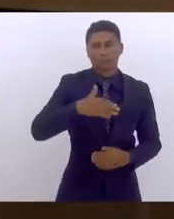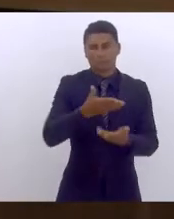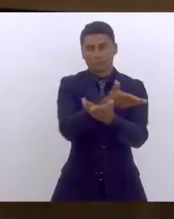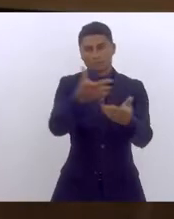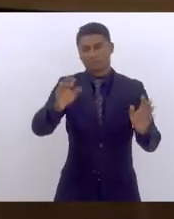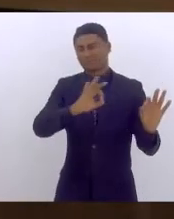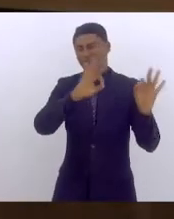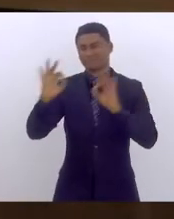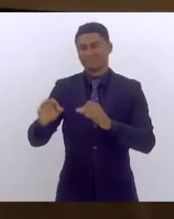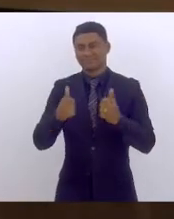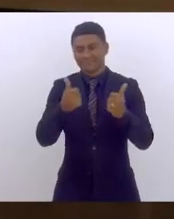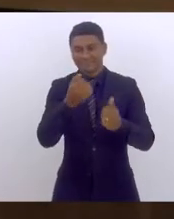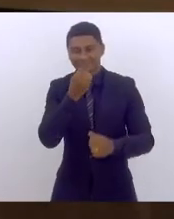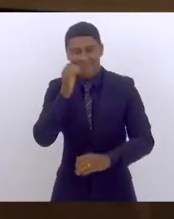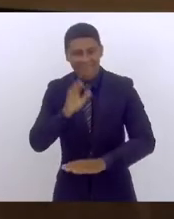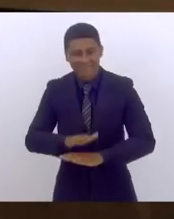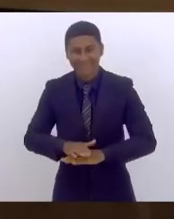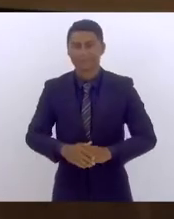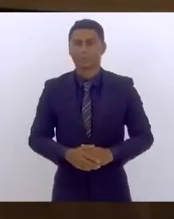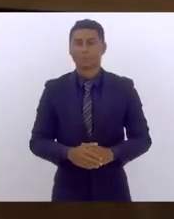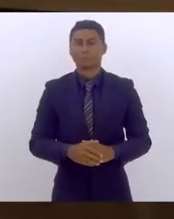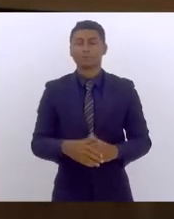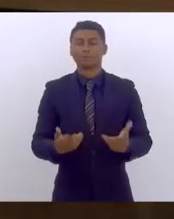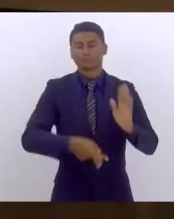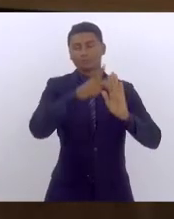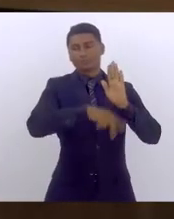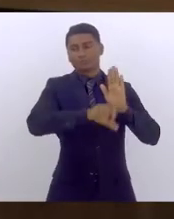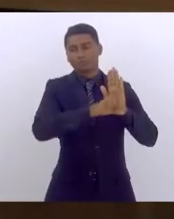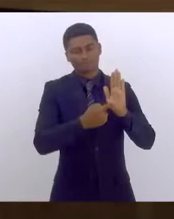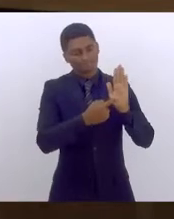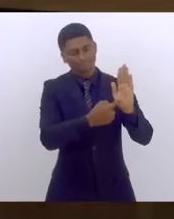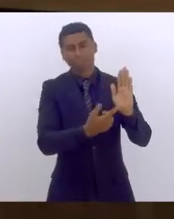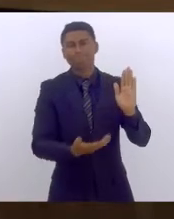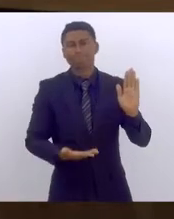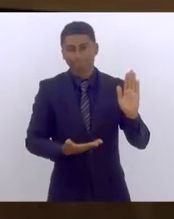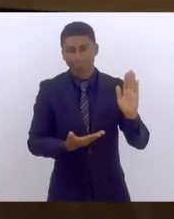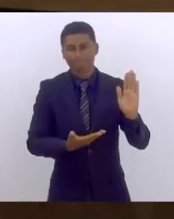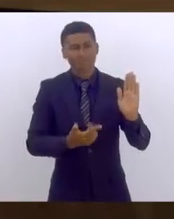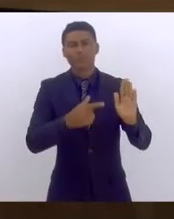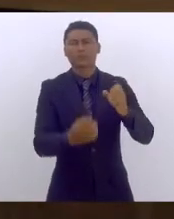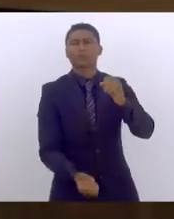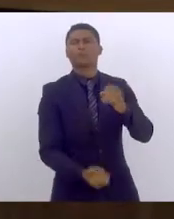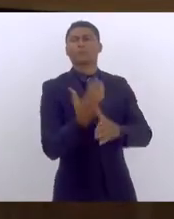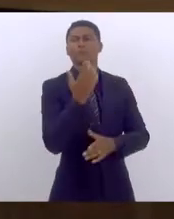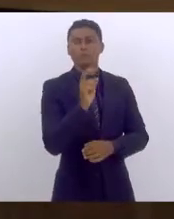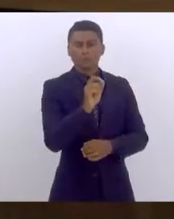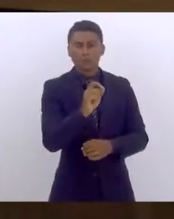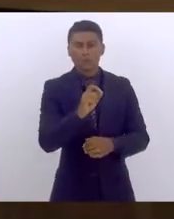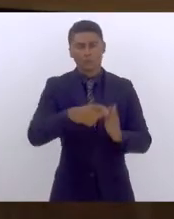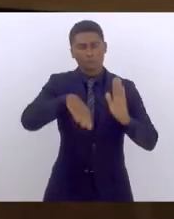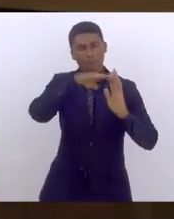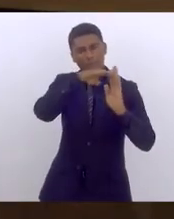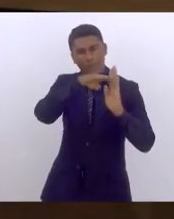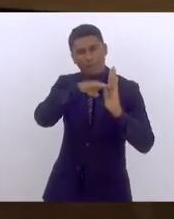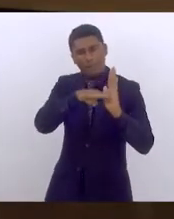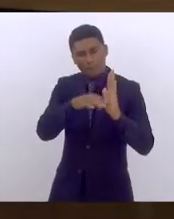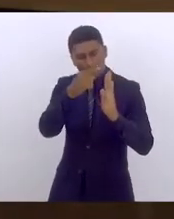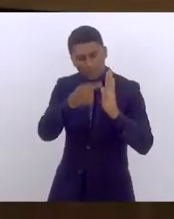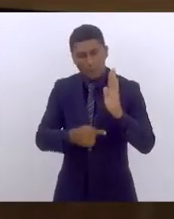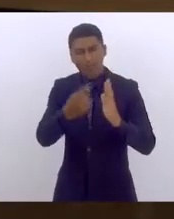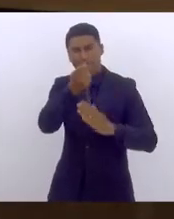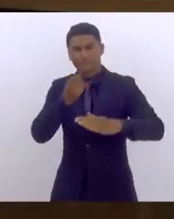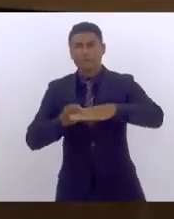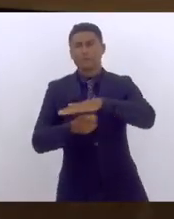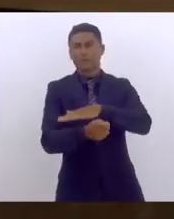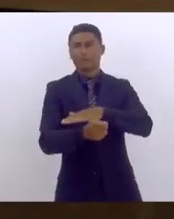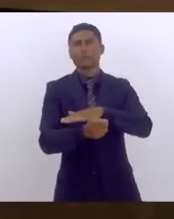assiste. O presente projeto de lei que cria o Programa de Viabilização do